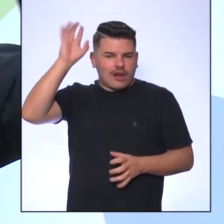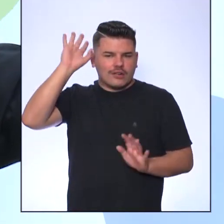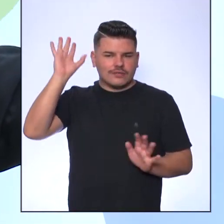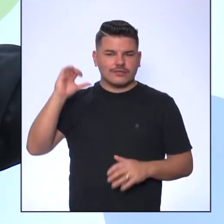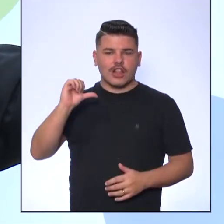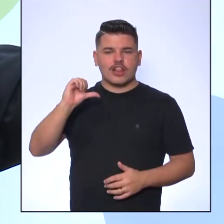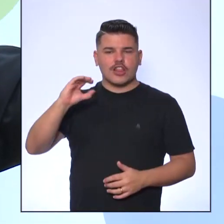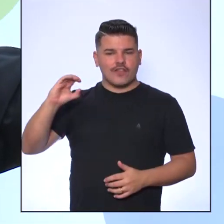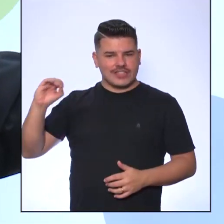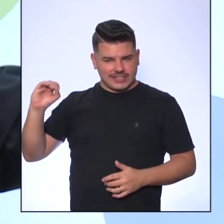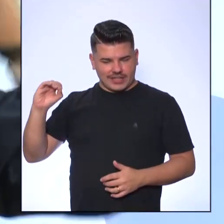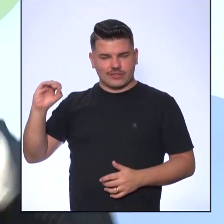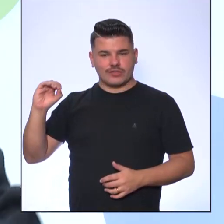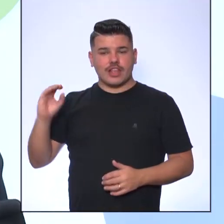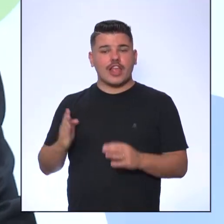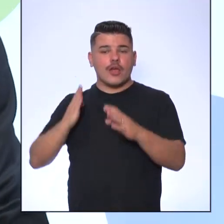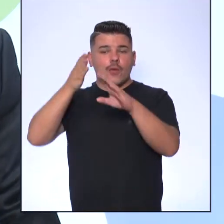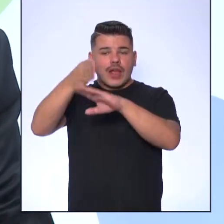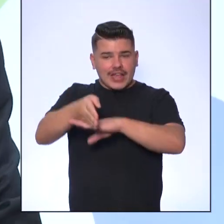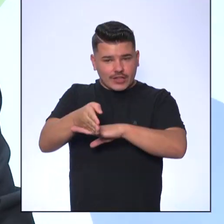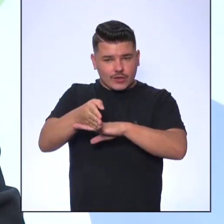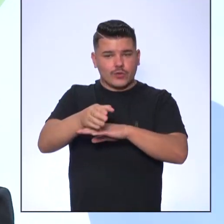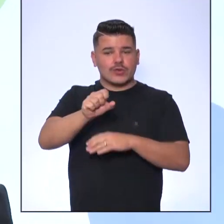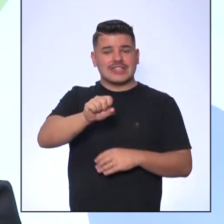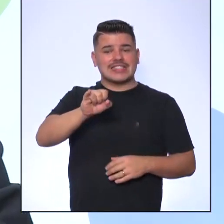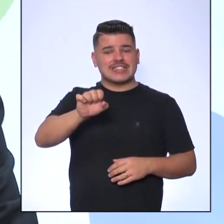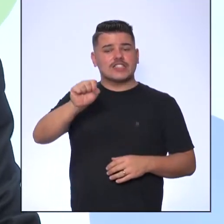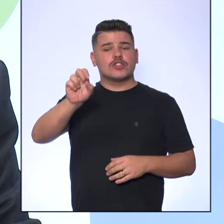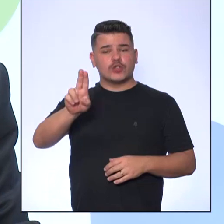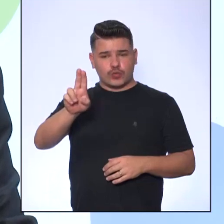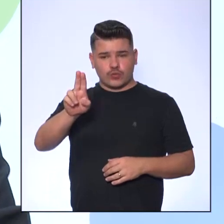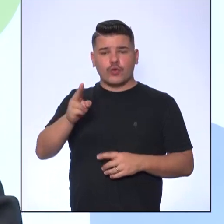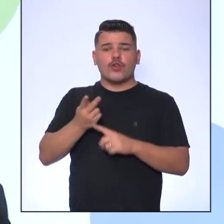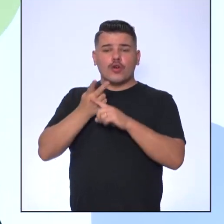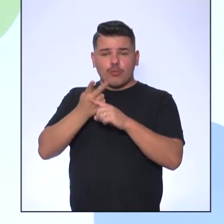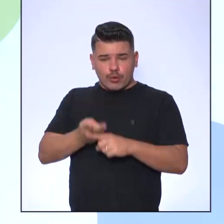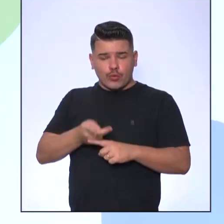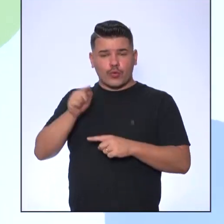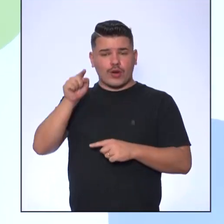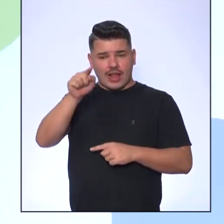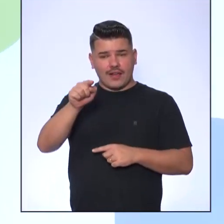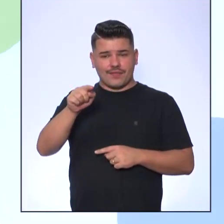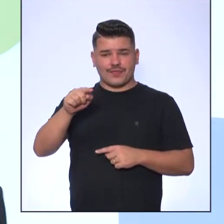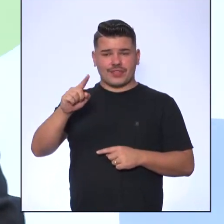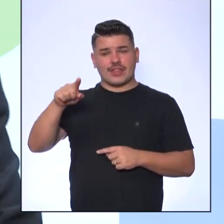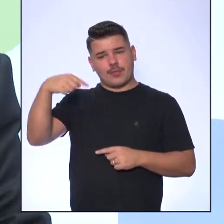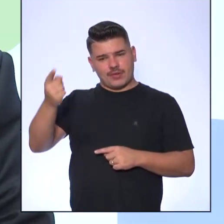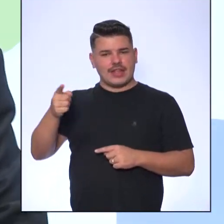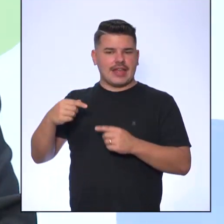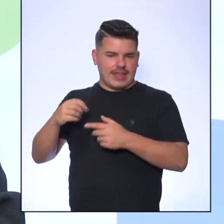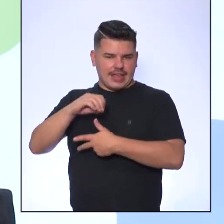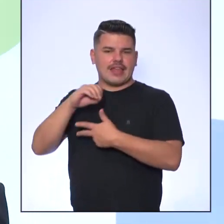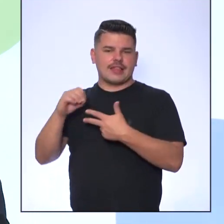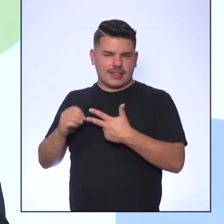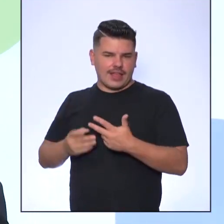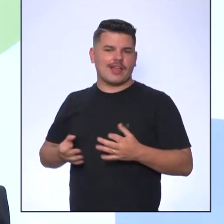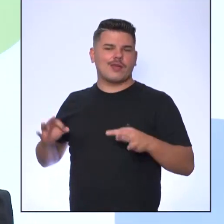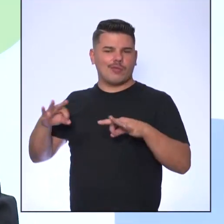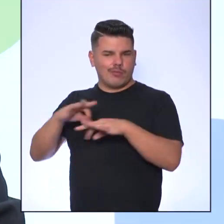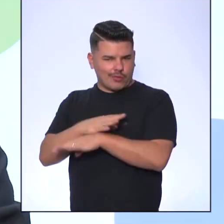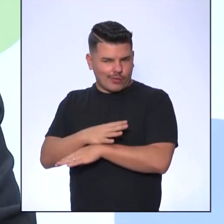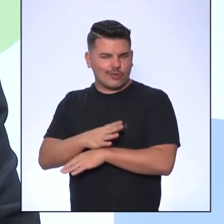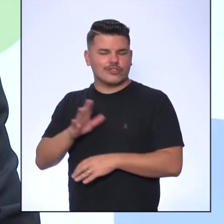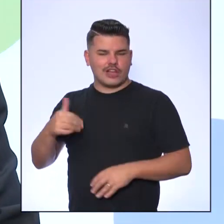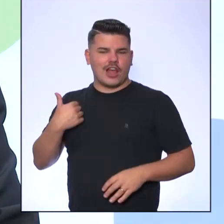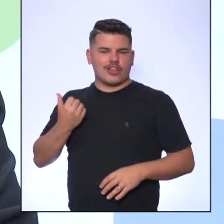certo? Tirei 900 pontos e quero fazer medicina. Quando abrir lá na frente, depois do Enem, depois da realização, você já